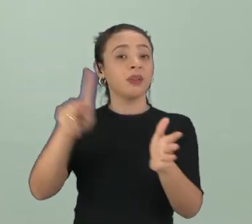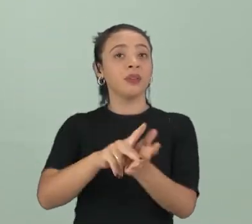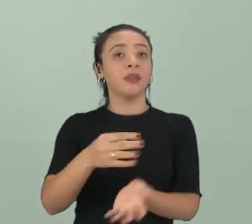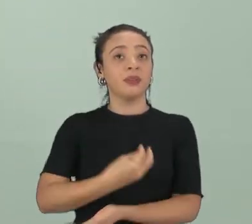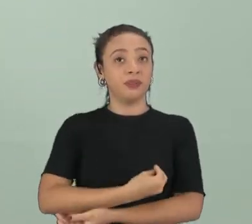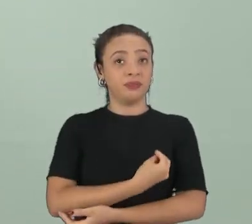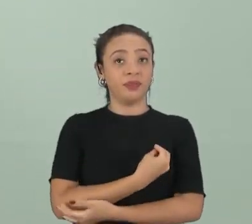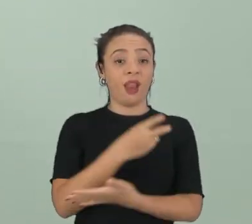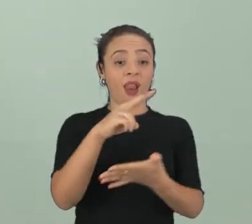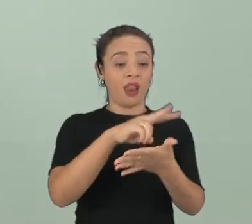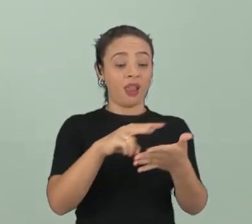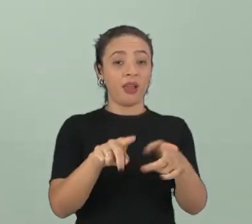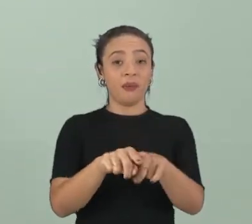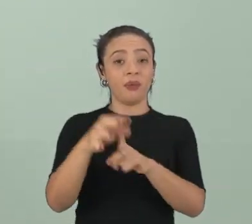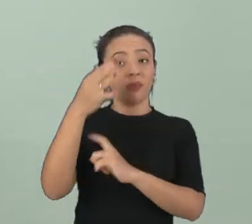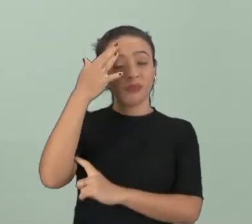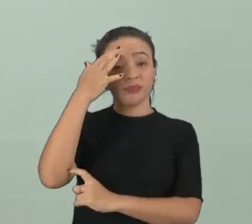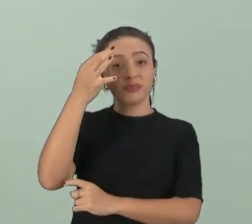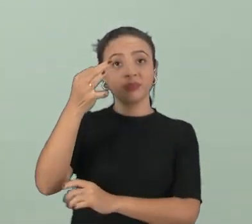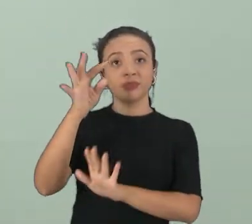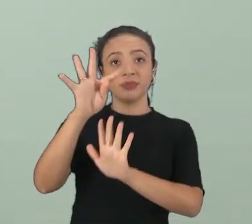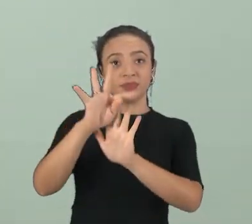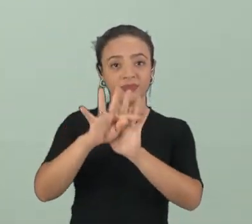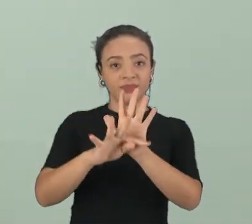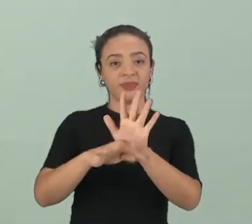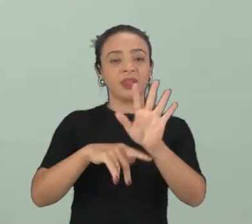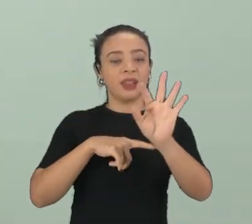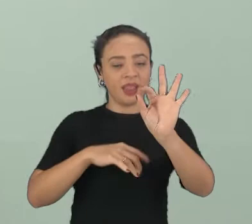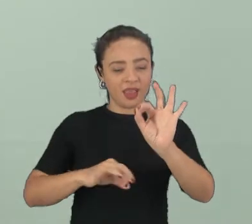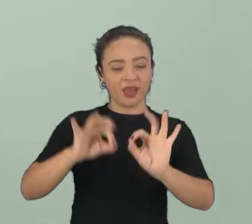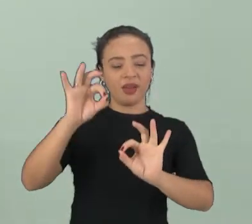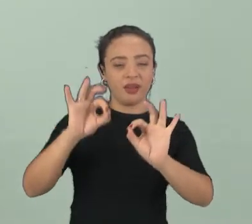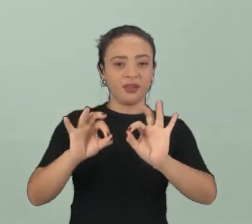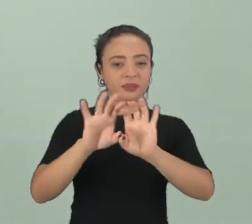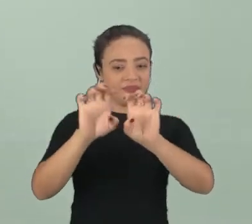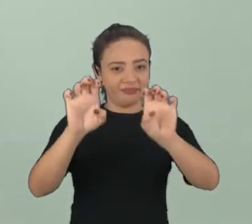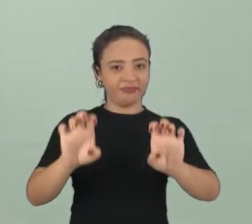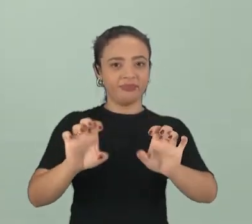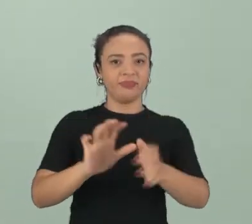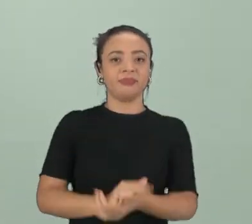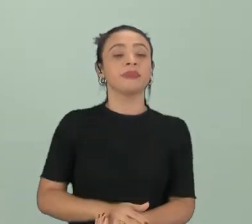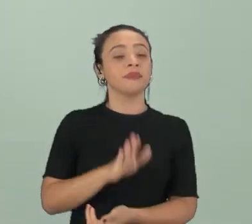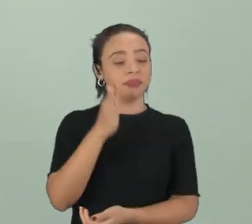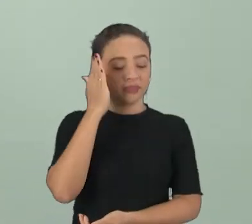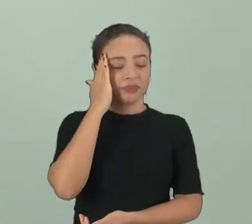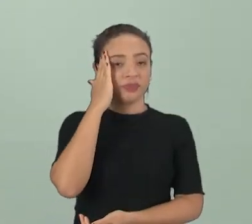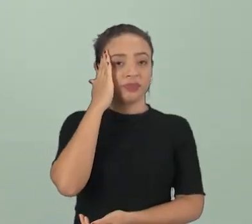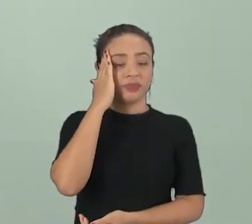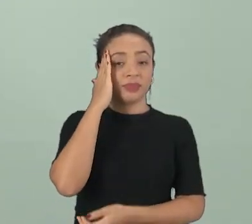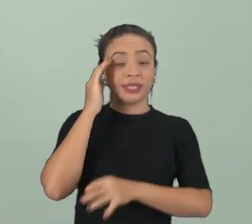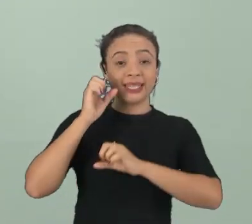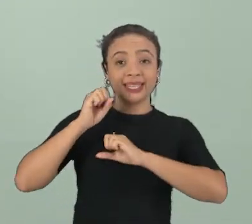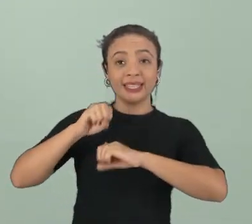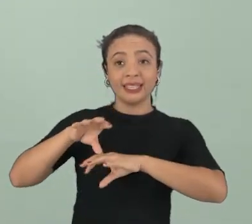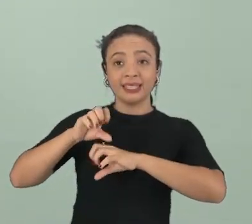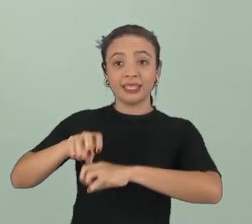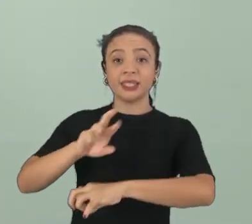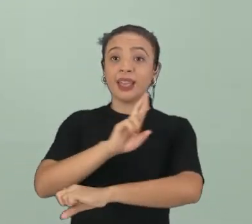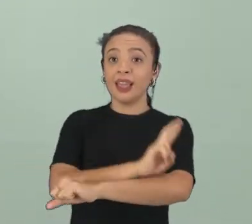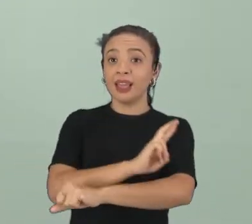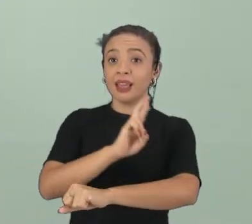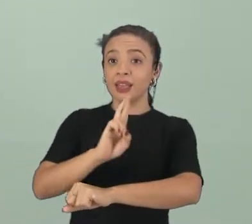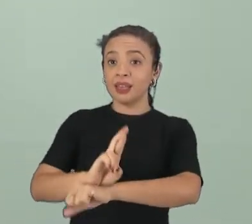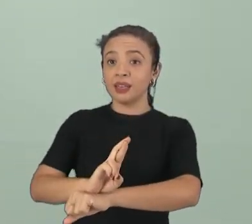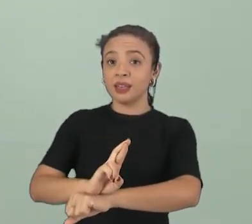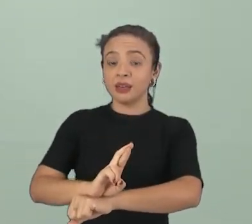leitura e interpretação de textos e as estruturam a gente sabe que o ensino religioso a uma disciplina